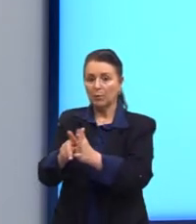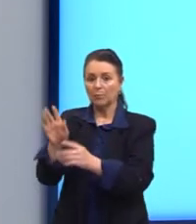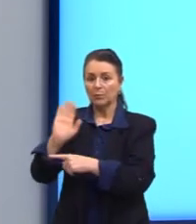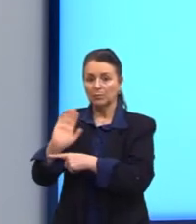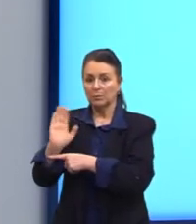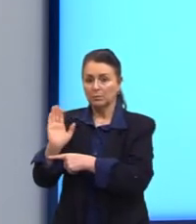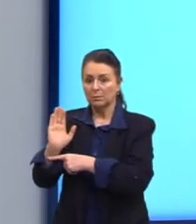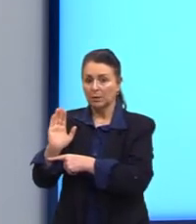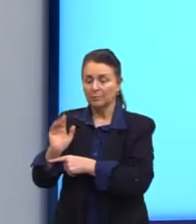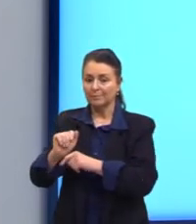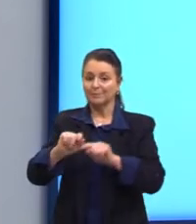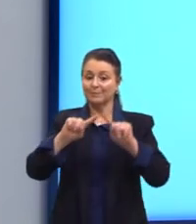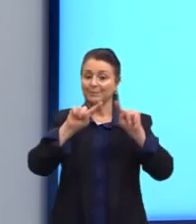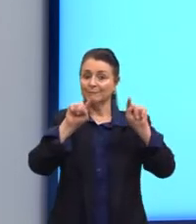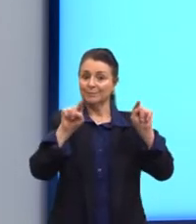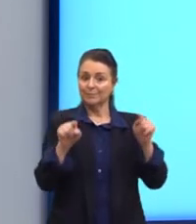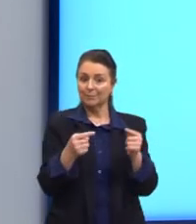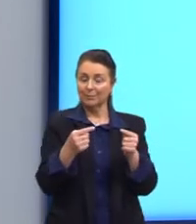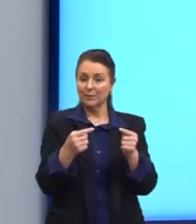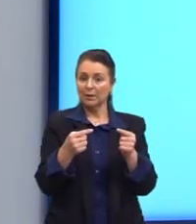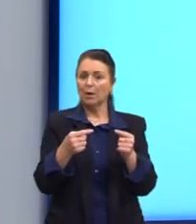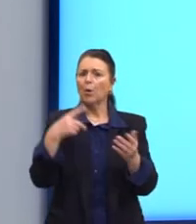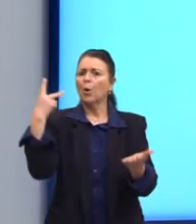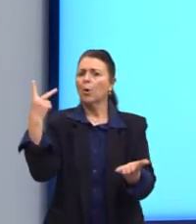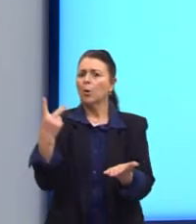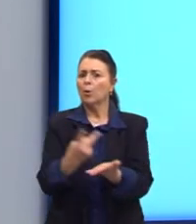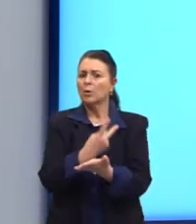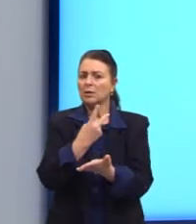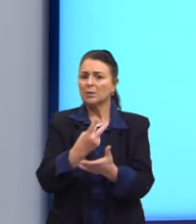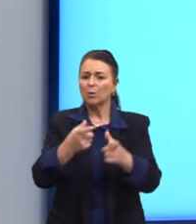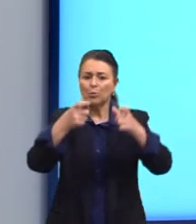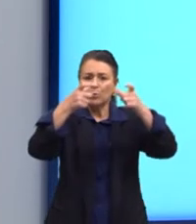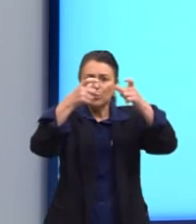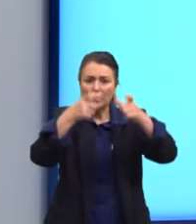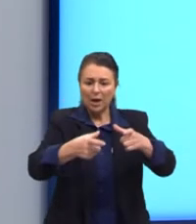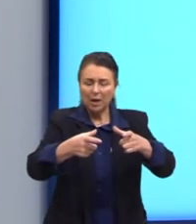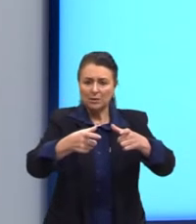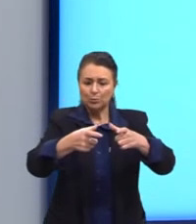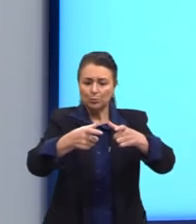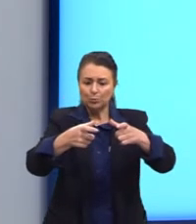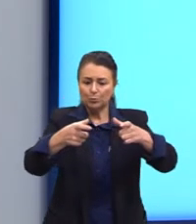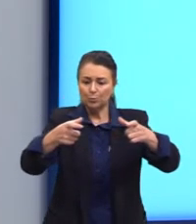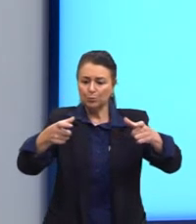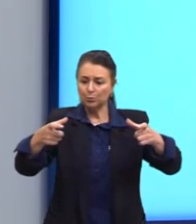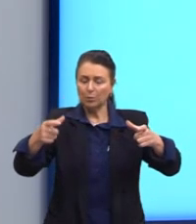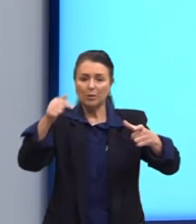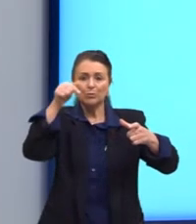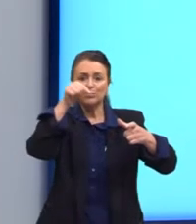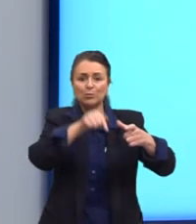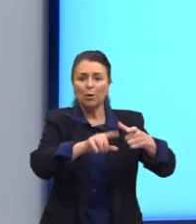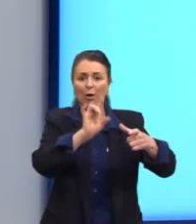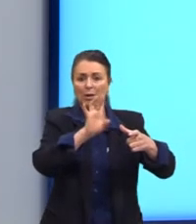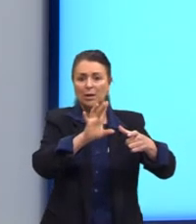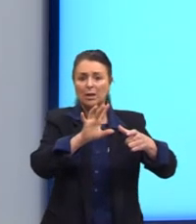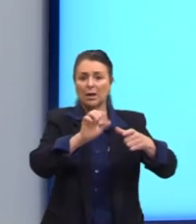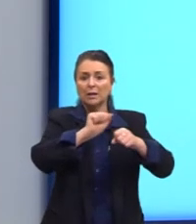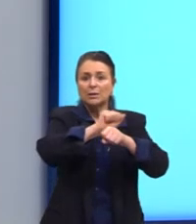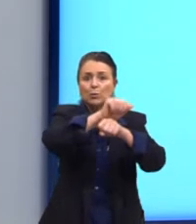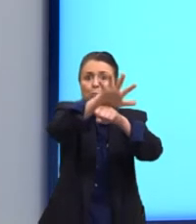E aí fecha parênteses né ocorreu de forma concentrada Então esse crescimento porém além de suficiente